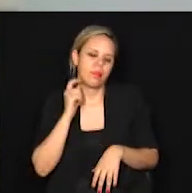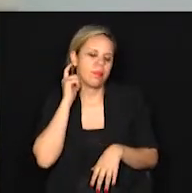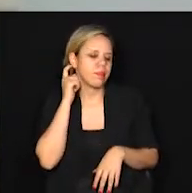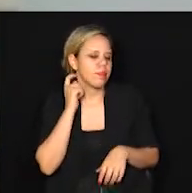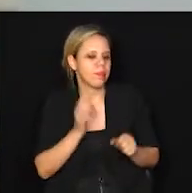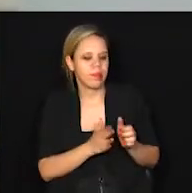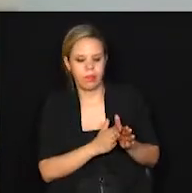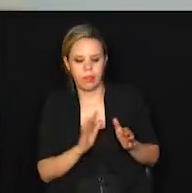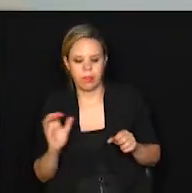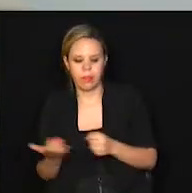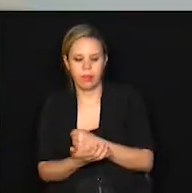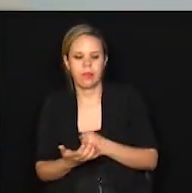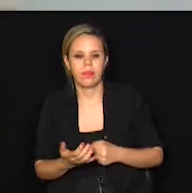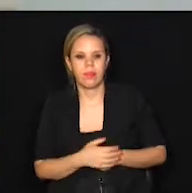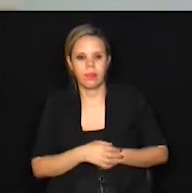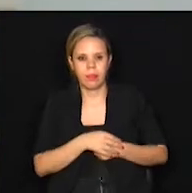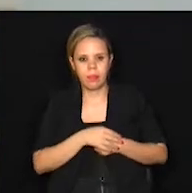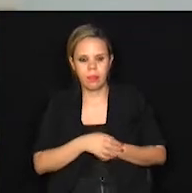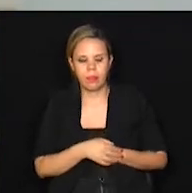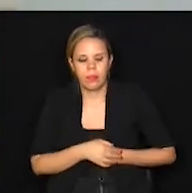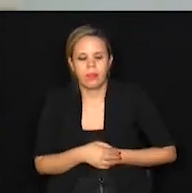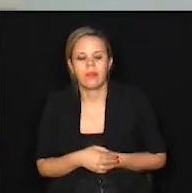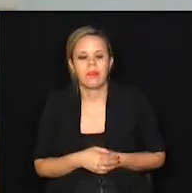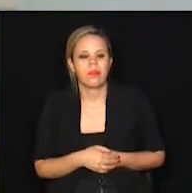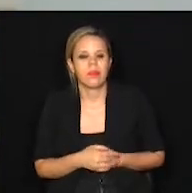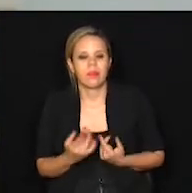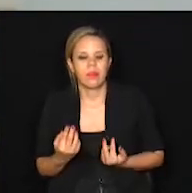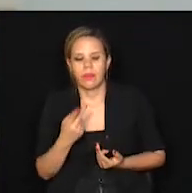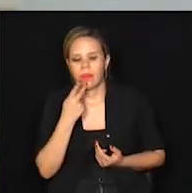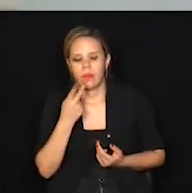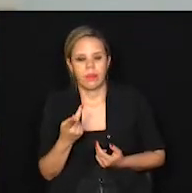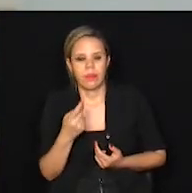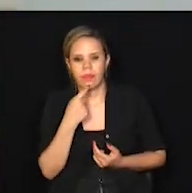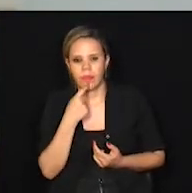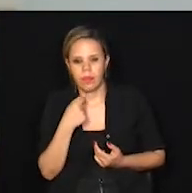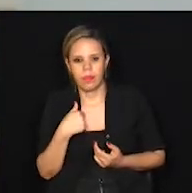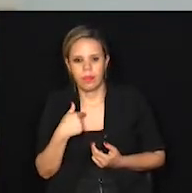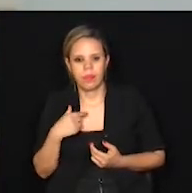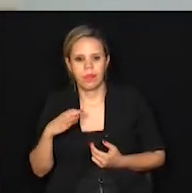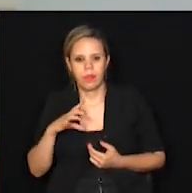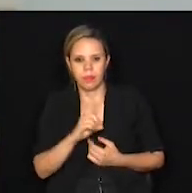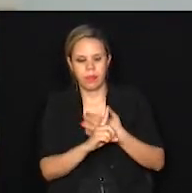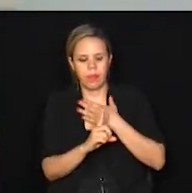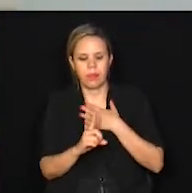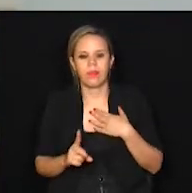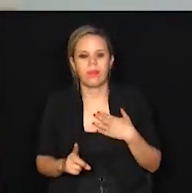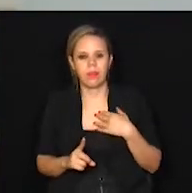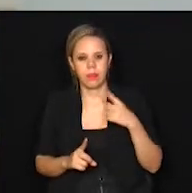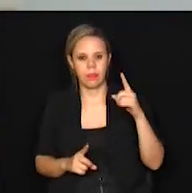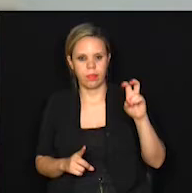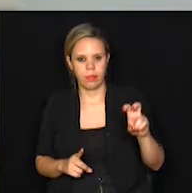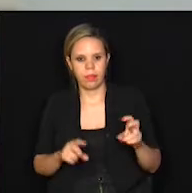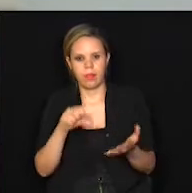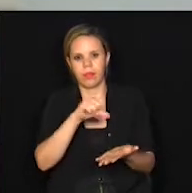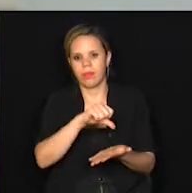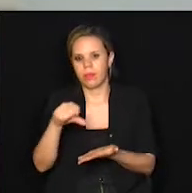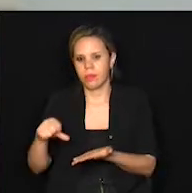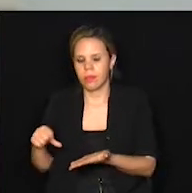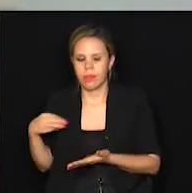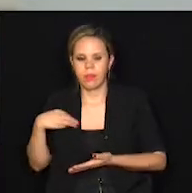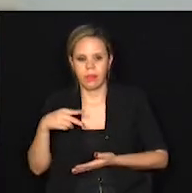que estamos vivendo. Como foi dito, eu sou coordenadora aqui na 15ª Região do Ministério Público